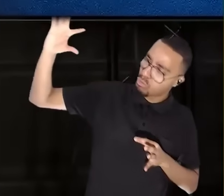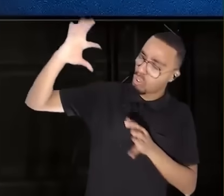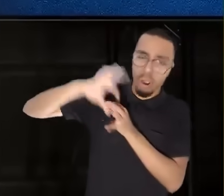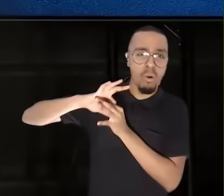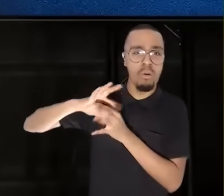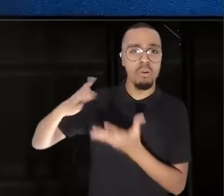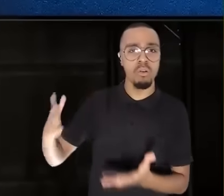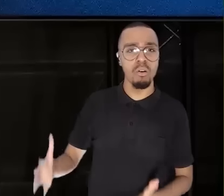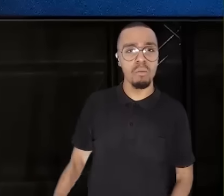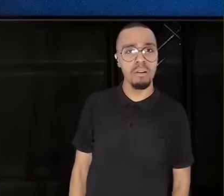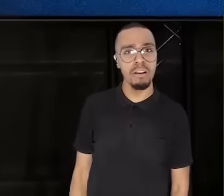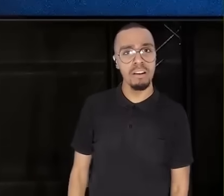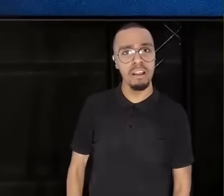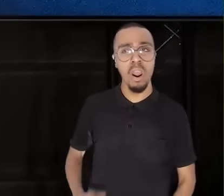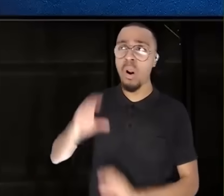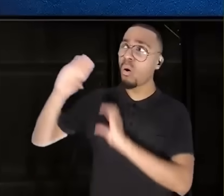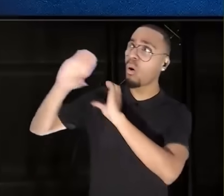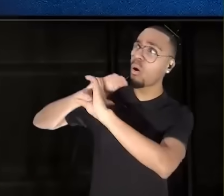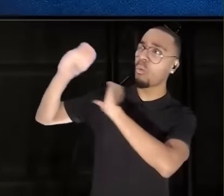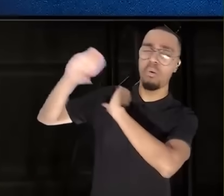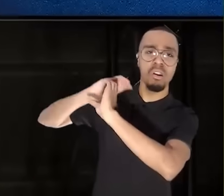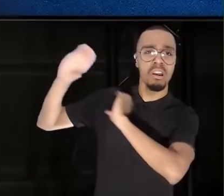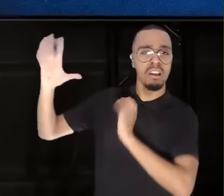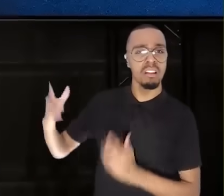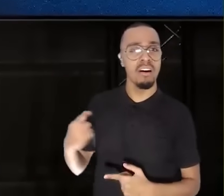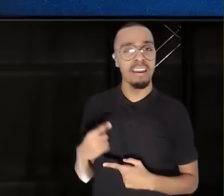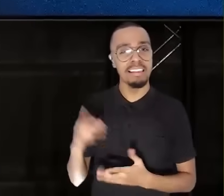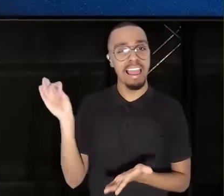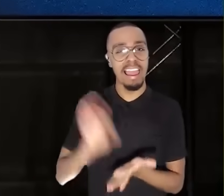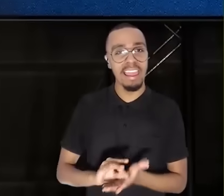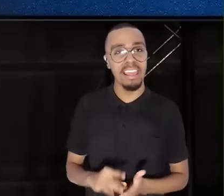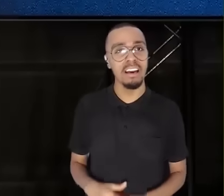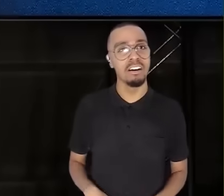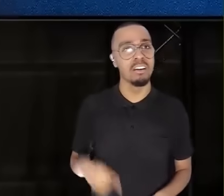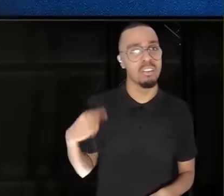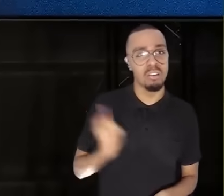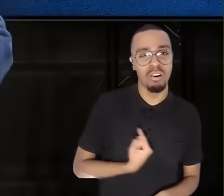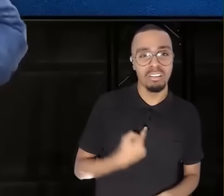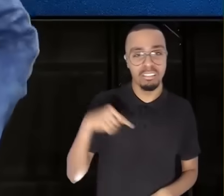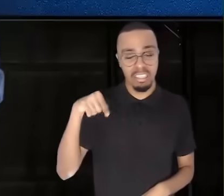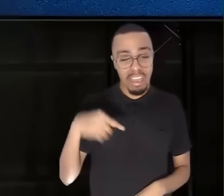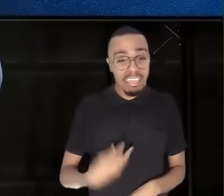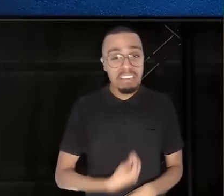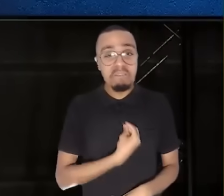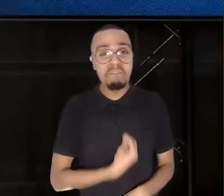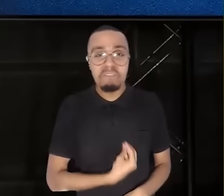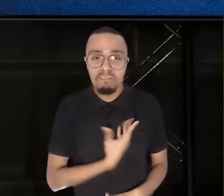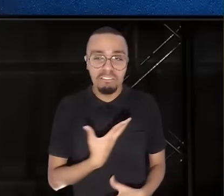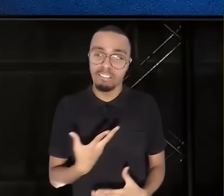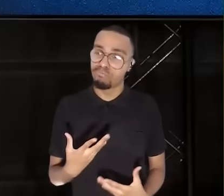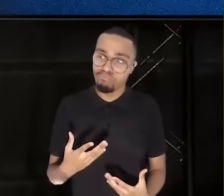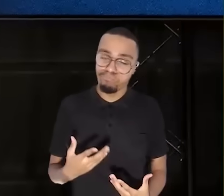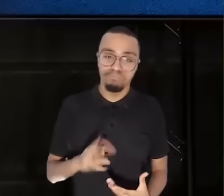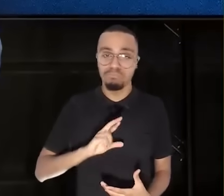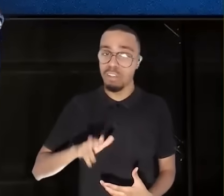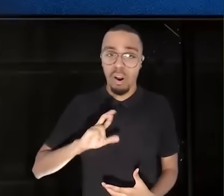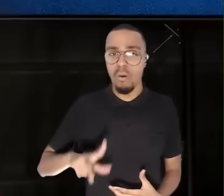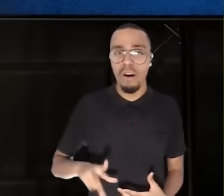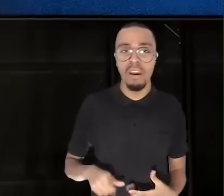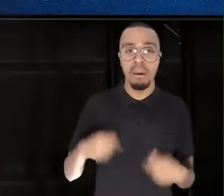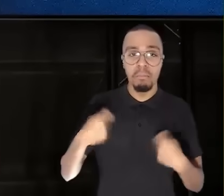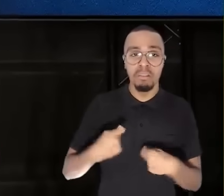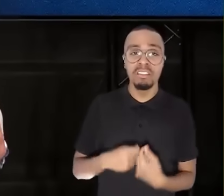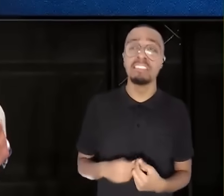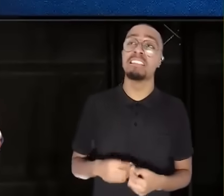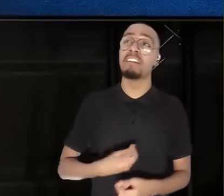acontecer. Isso é tão real, irmãos. É tão real que nós não somos daqui, é tão real que a nossa vida não pode ser pautada pelas regras